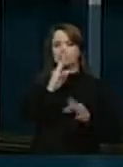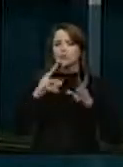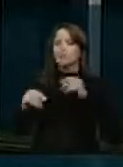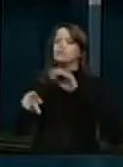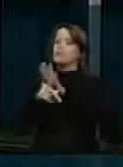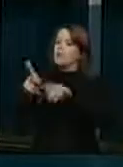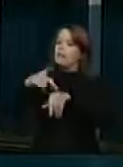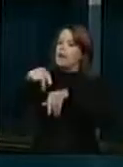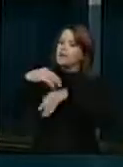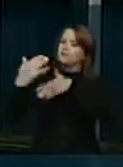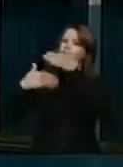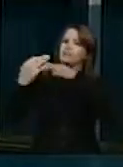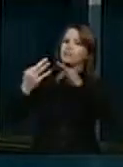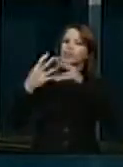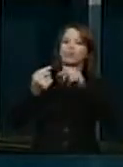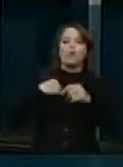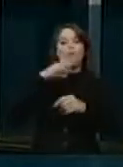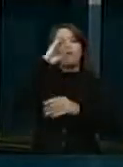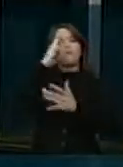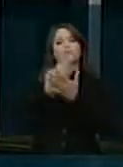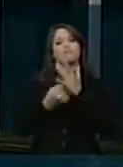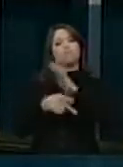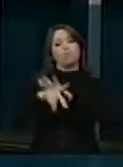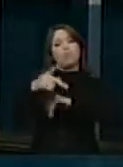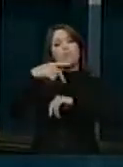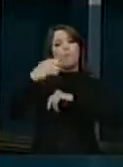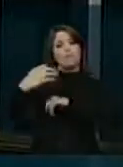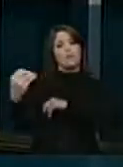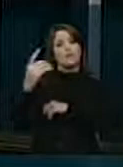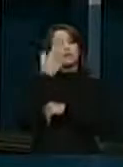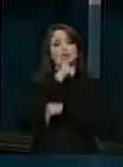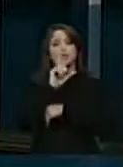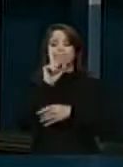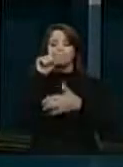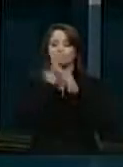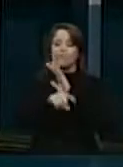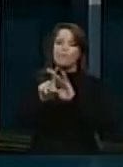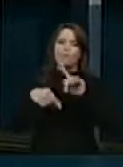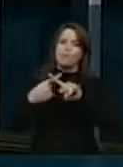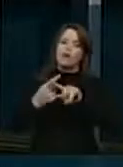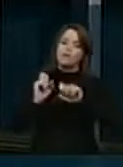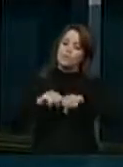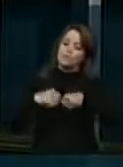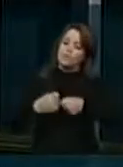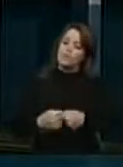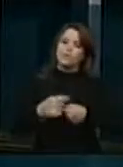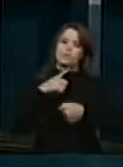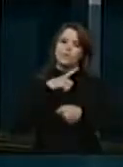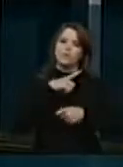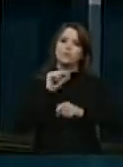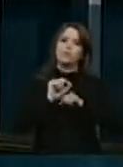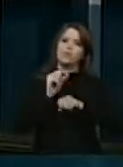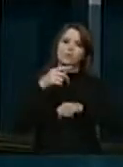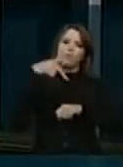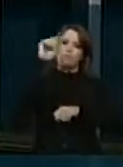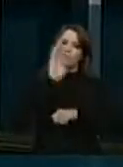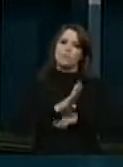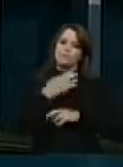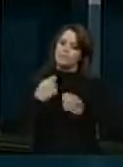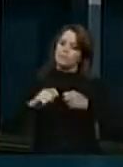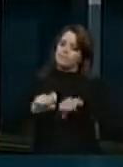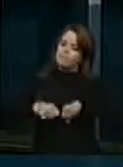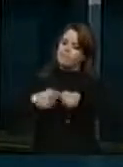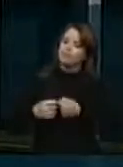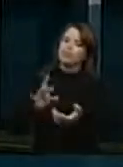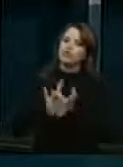e acredito que essa viagem também serviu para fundamentar ainda mais o esforço que o país deve